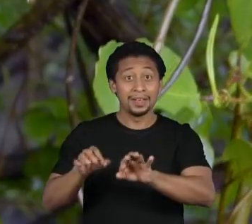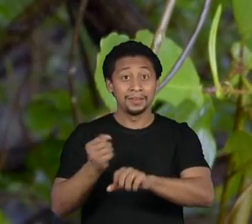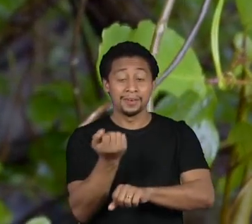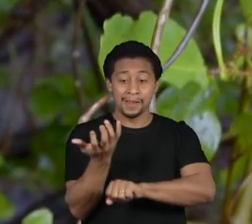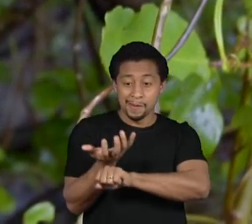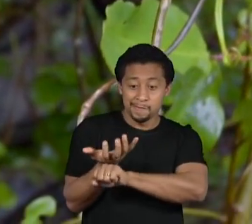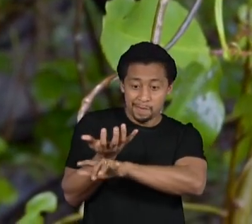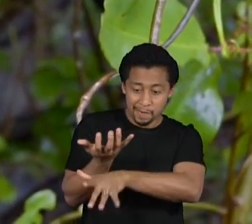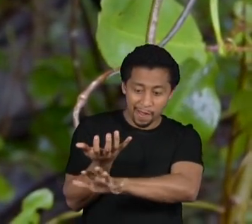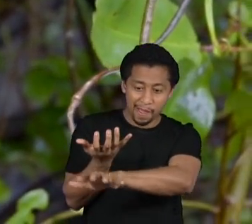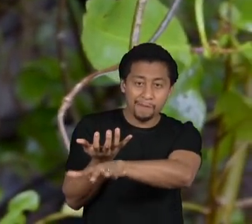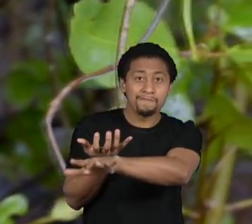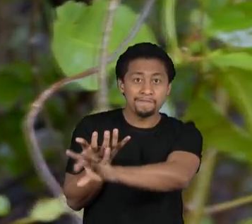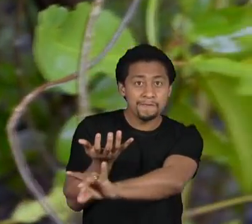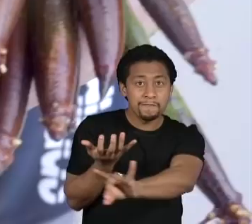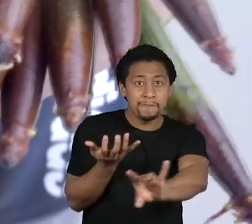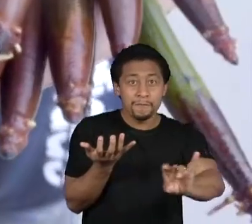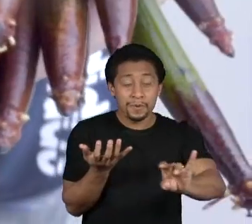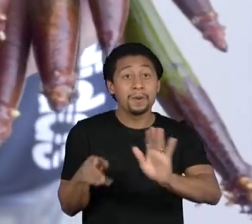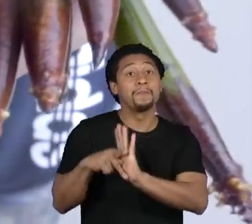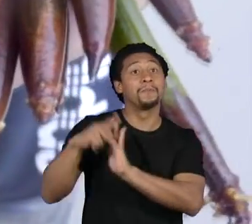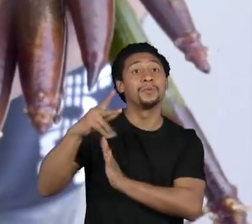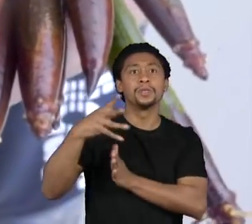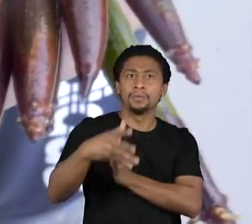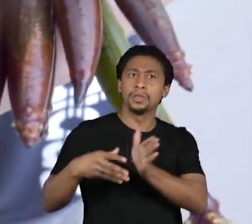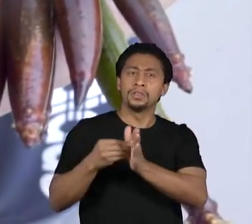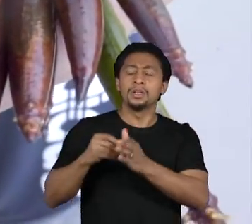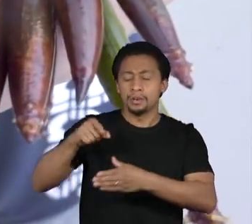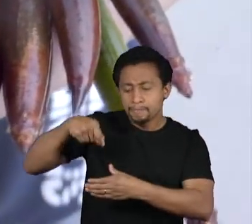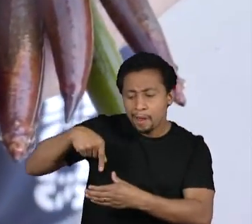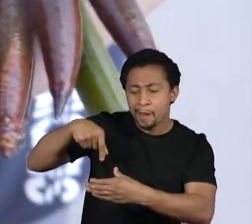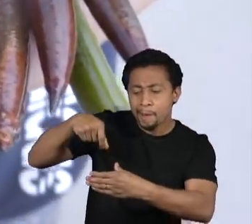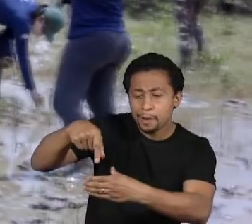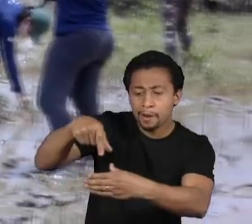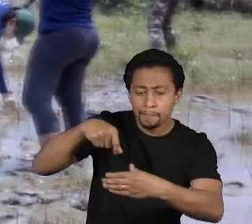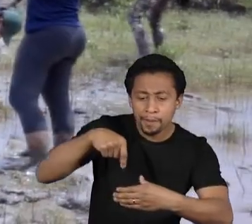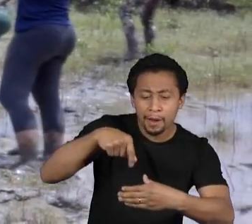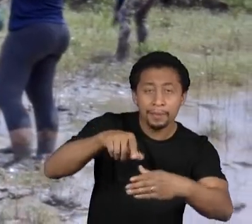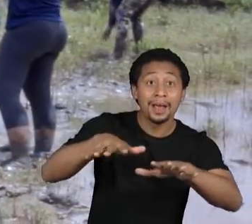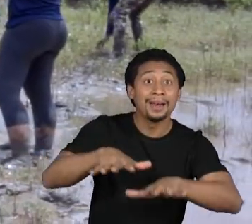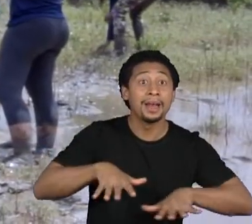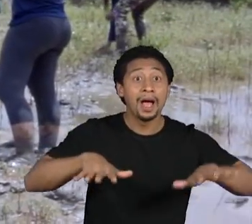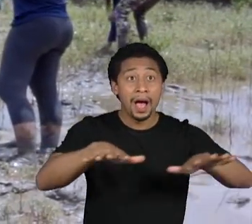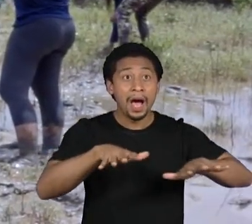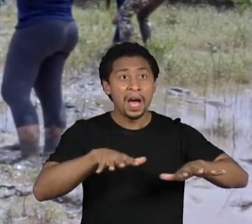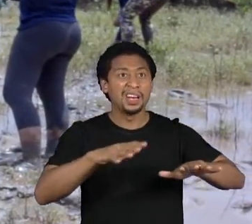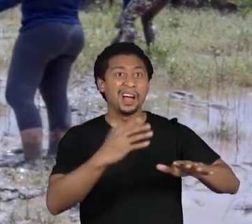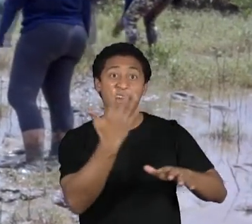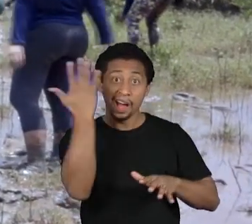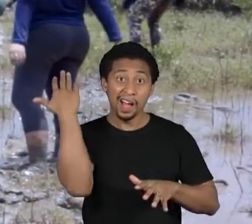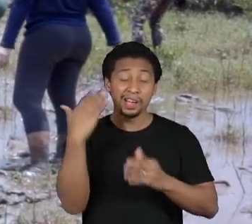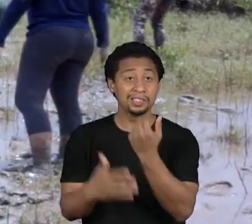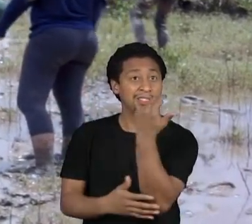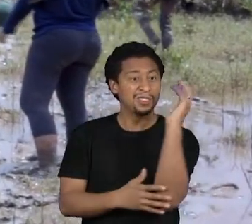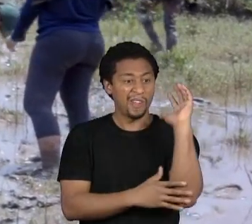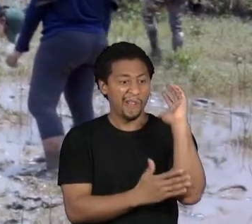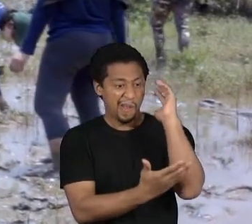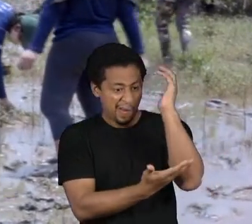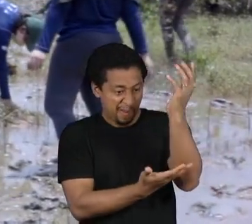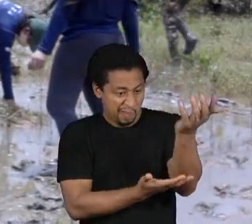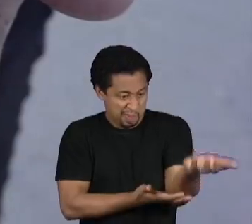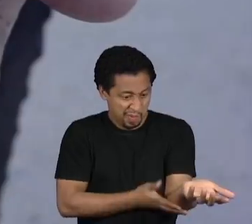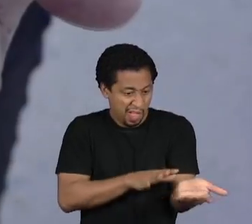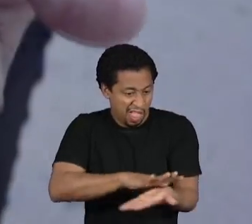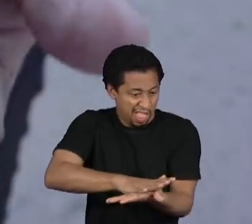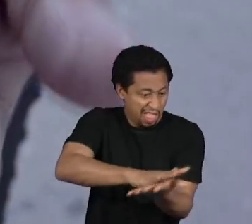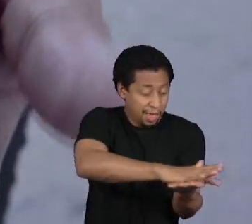cultiva sementes para plantar em áreas degradadas. As ações são realizadas pelo Instituto Peabiru e a